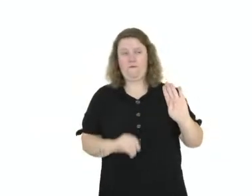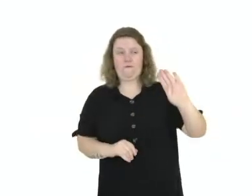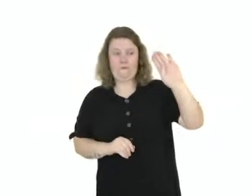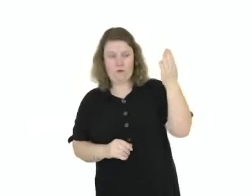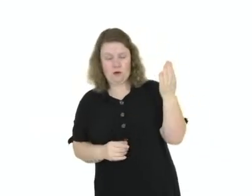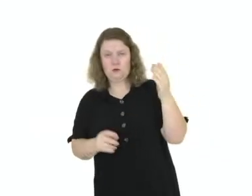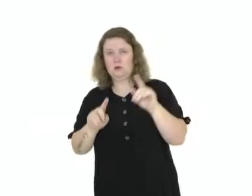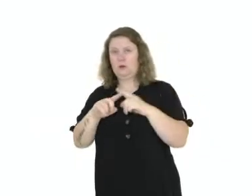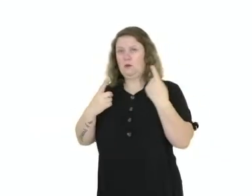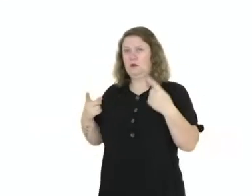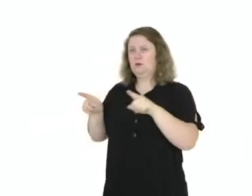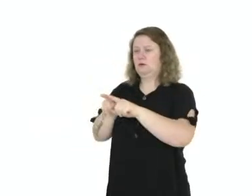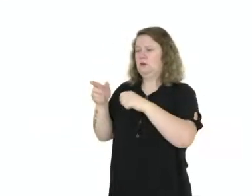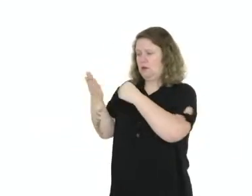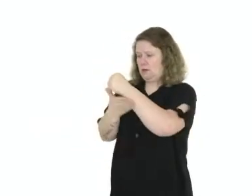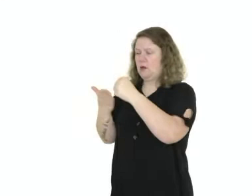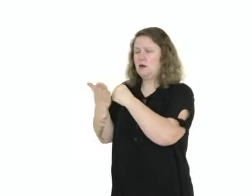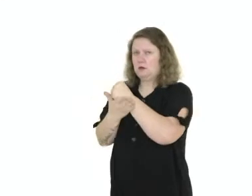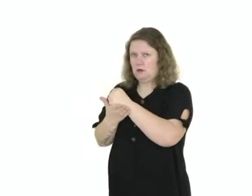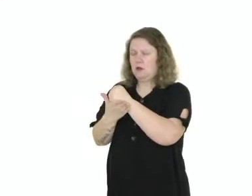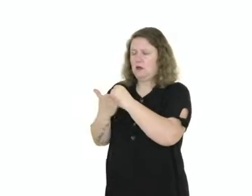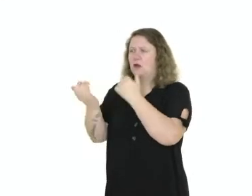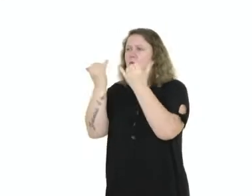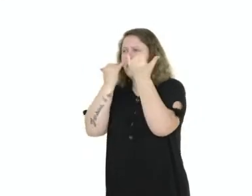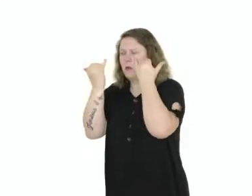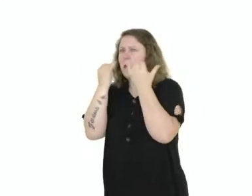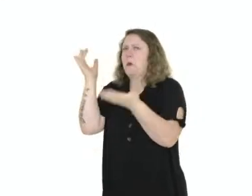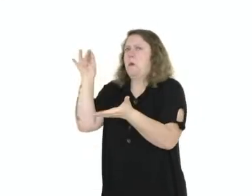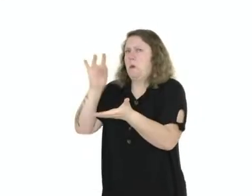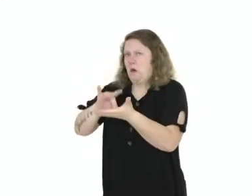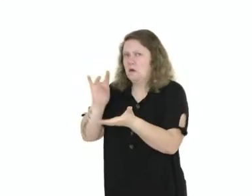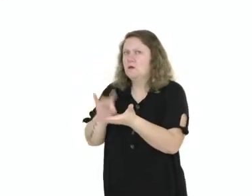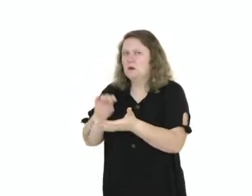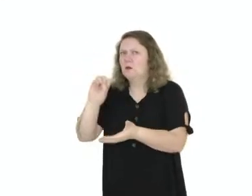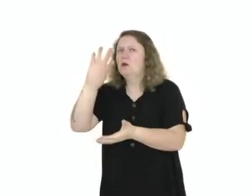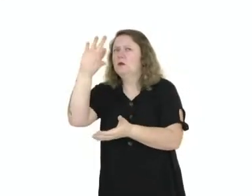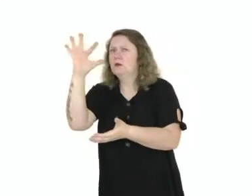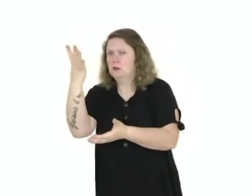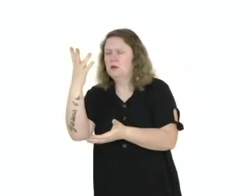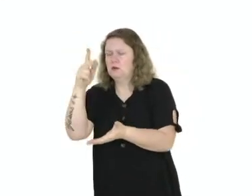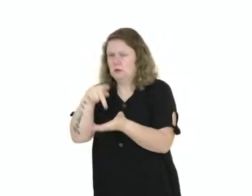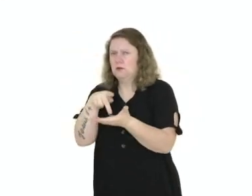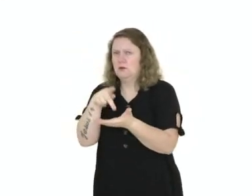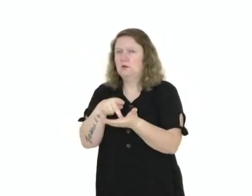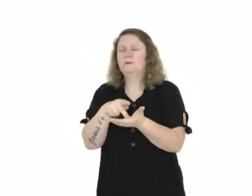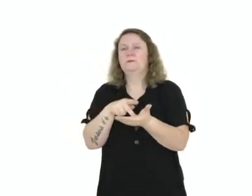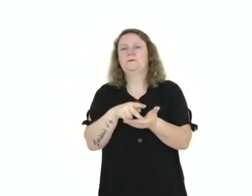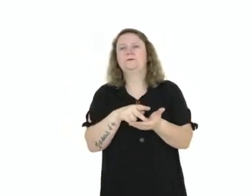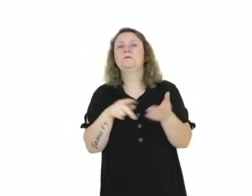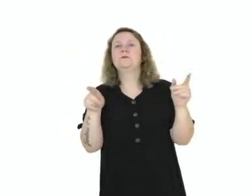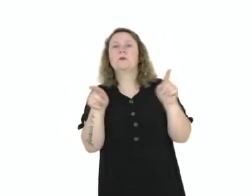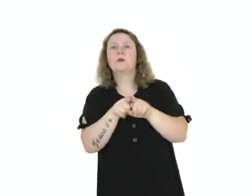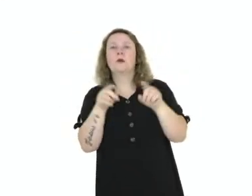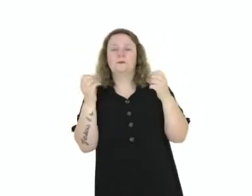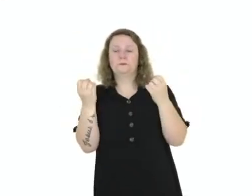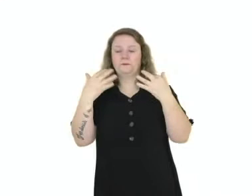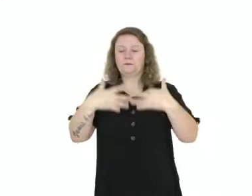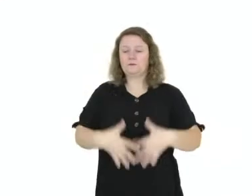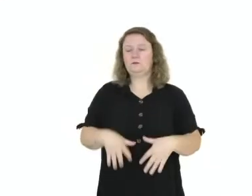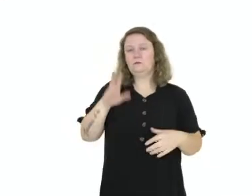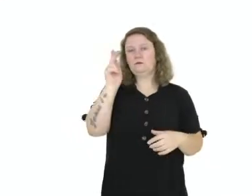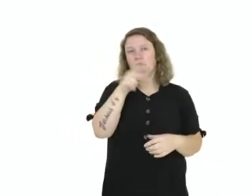são baseadas em fatos verdadeiros, porém com títulos exagerados ou sensacionalistas, explica o